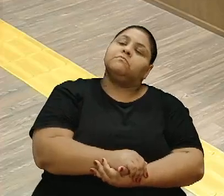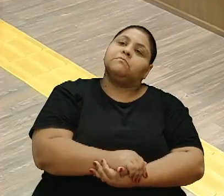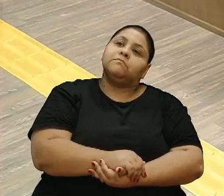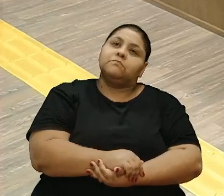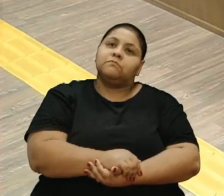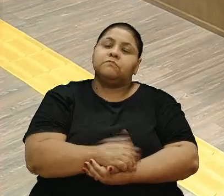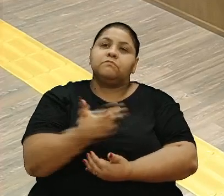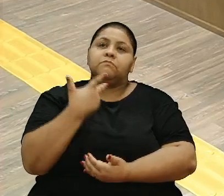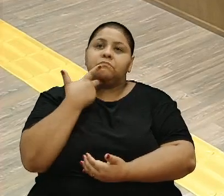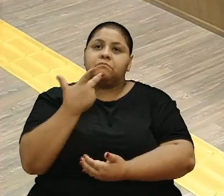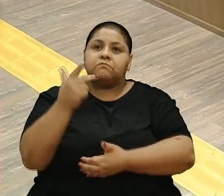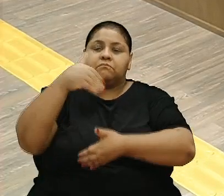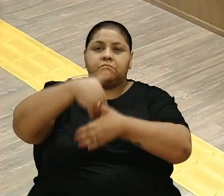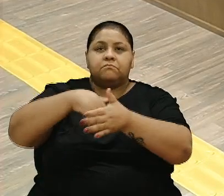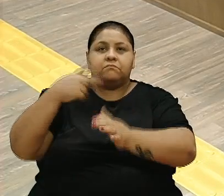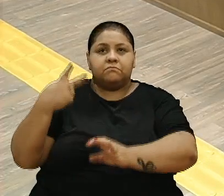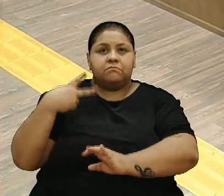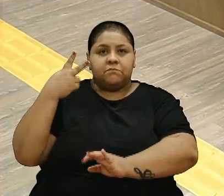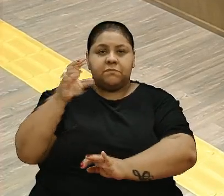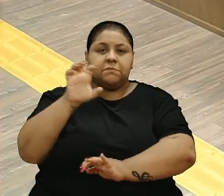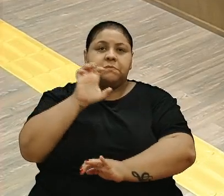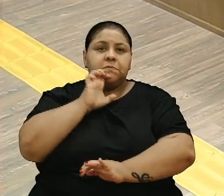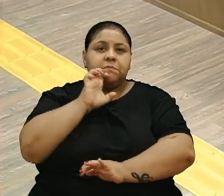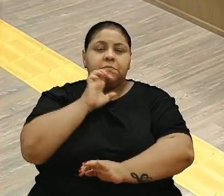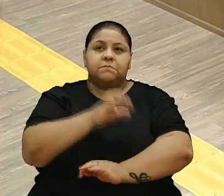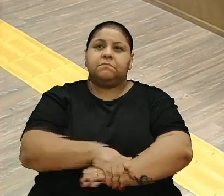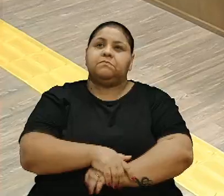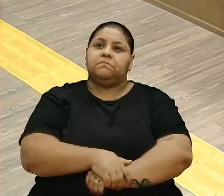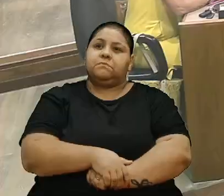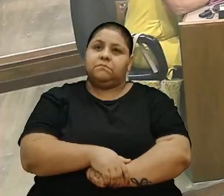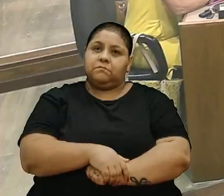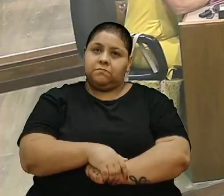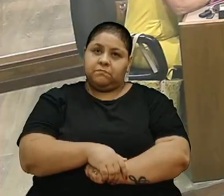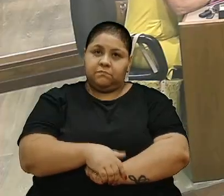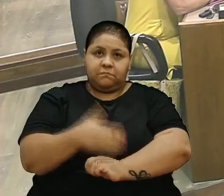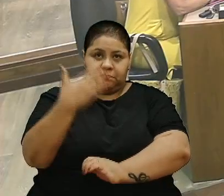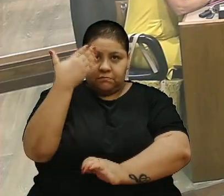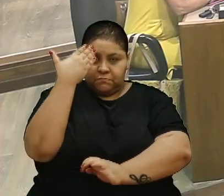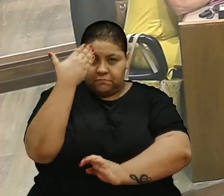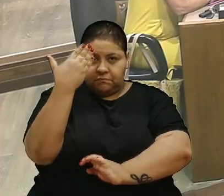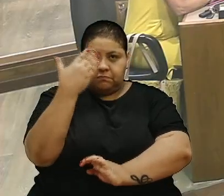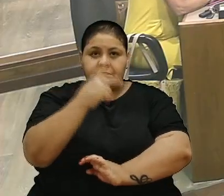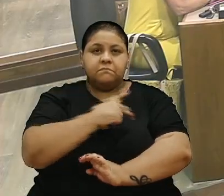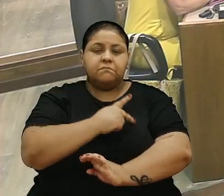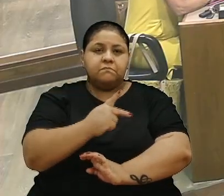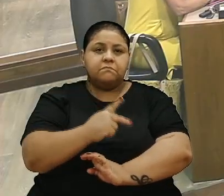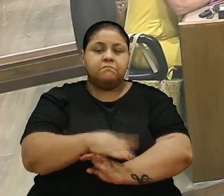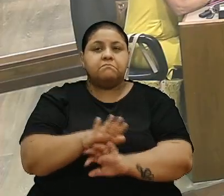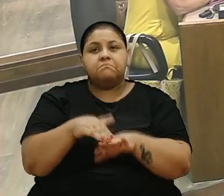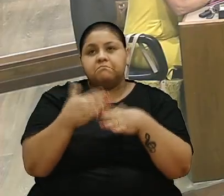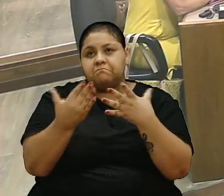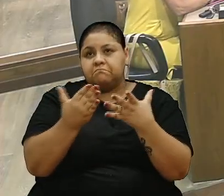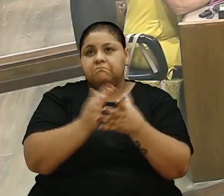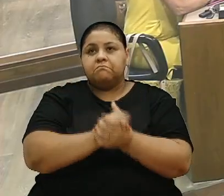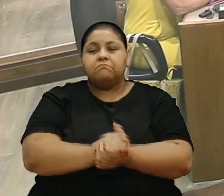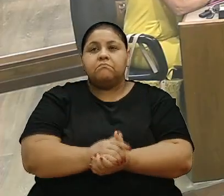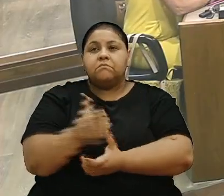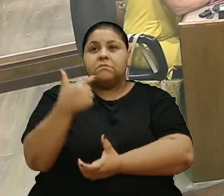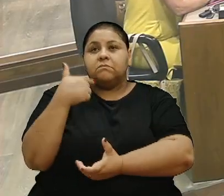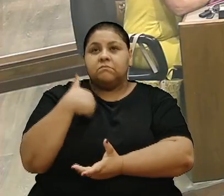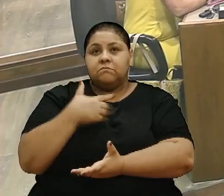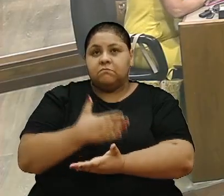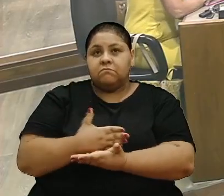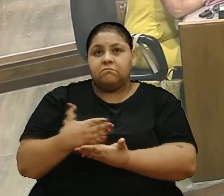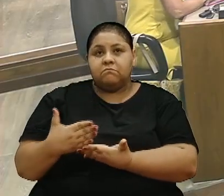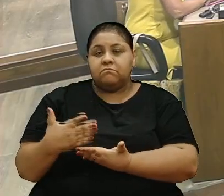Para declarar voto, vereadora Estela Balardi. Obrigada, senhor presidente. Então, eu vou